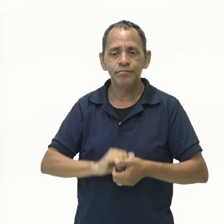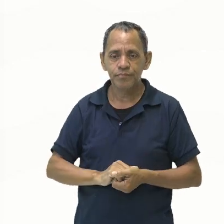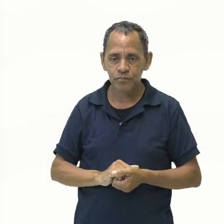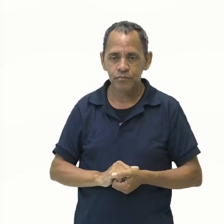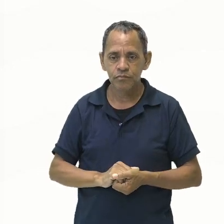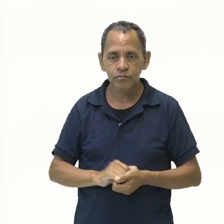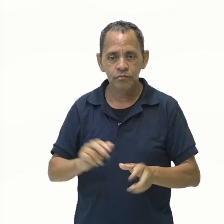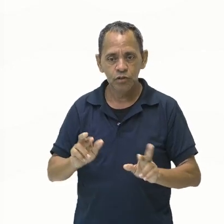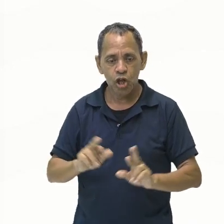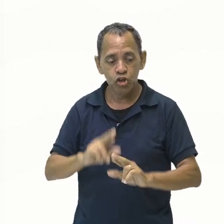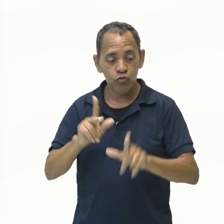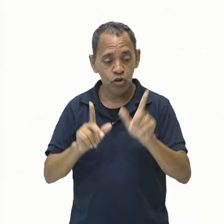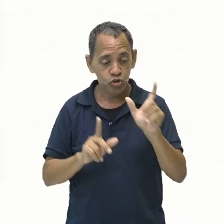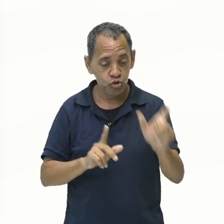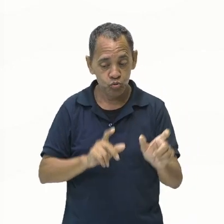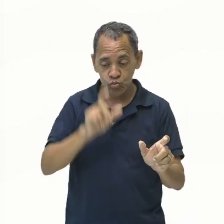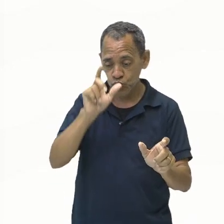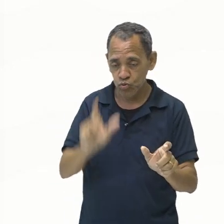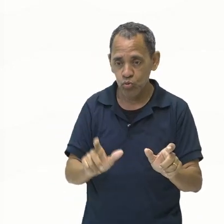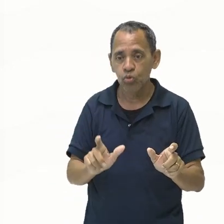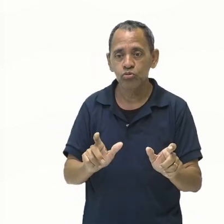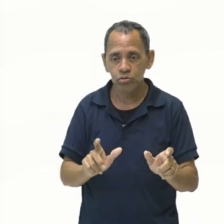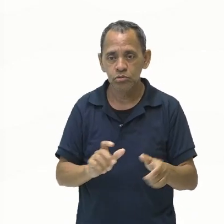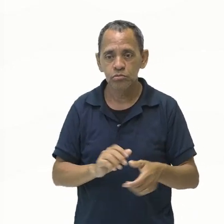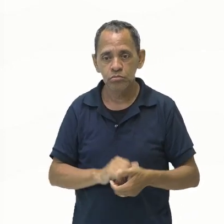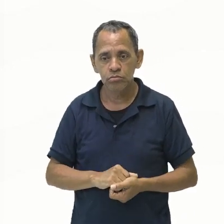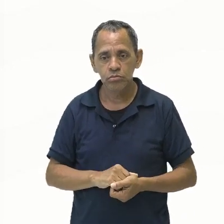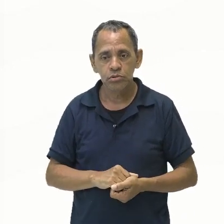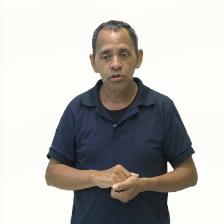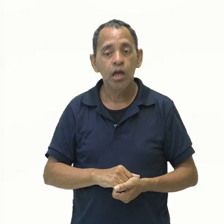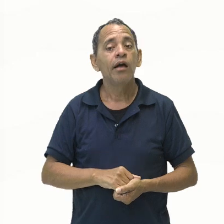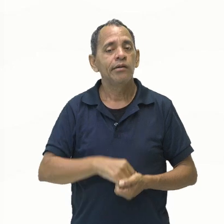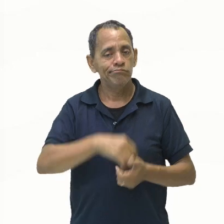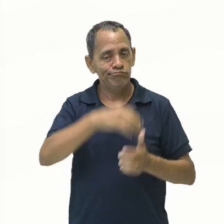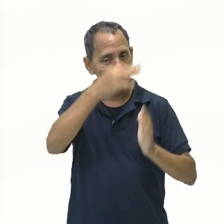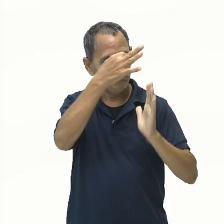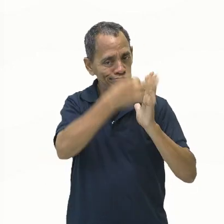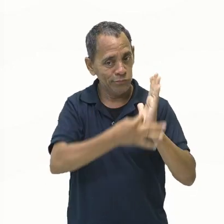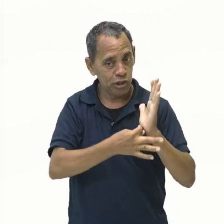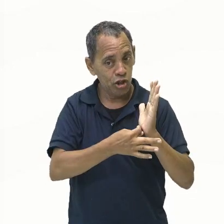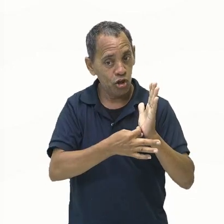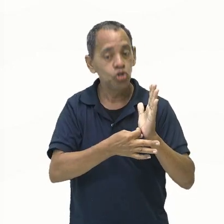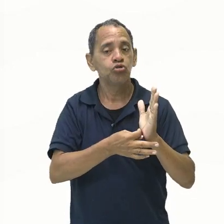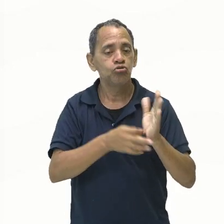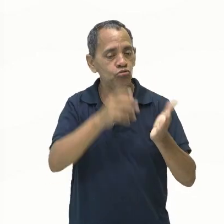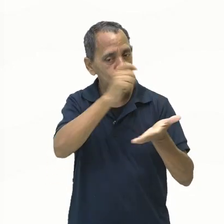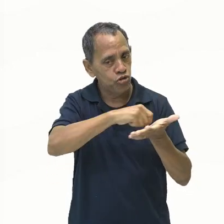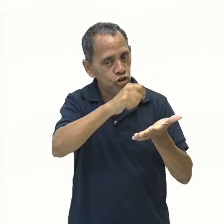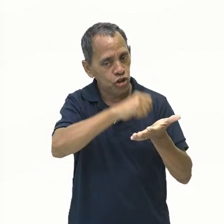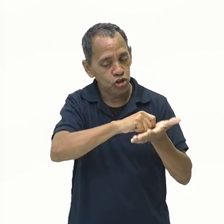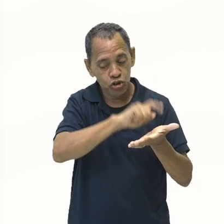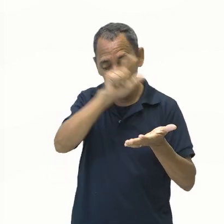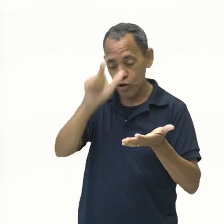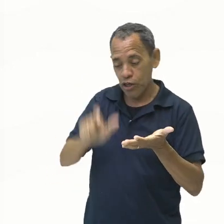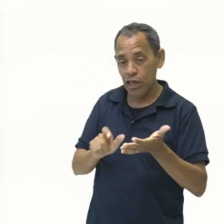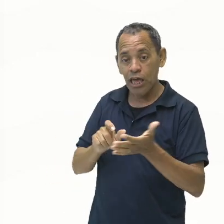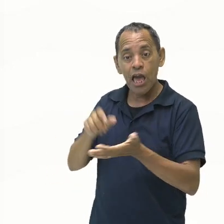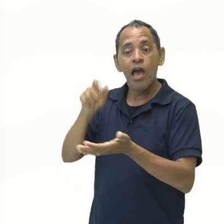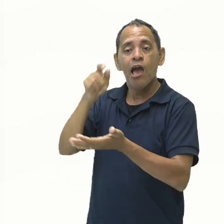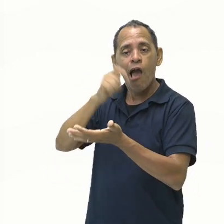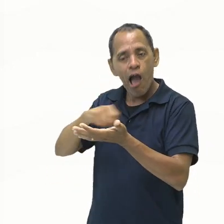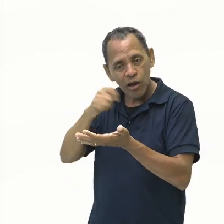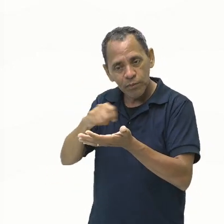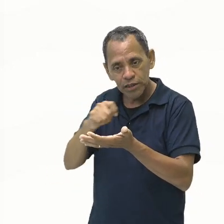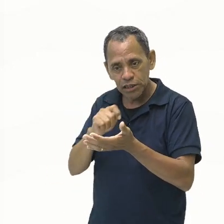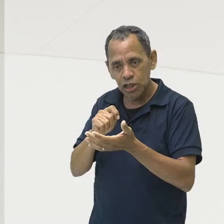texto dissertativo para o texto dissertativo argumentativo. Certo, pessoal?